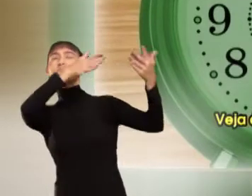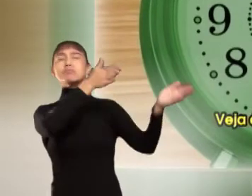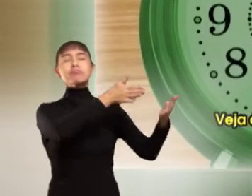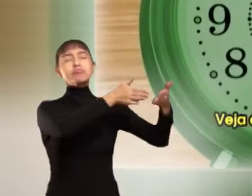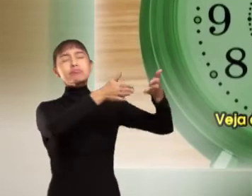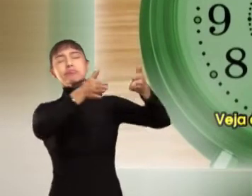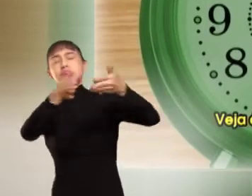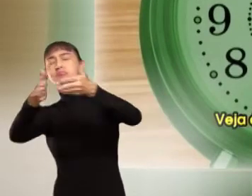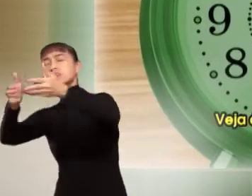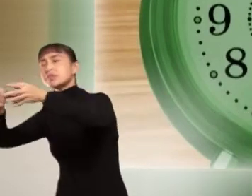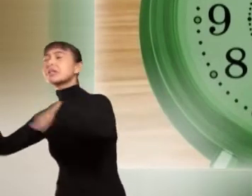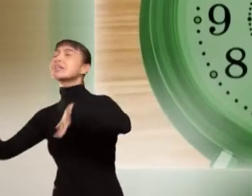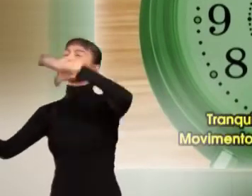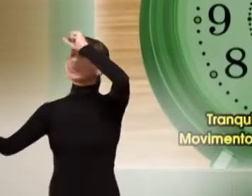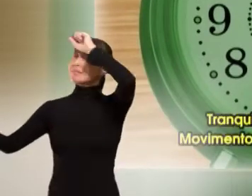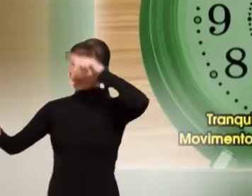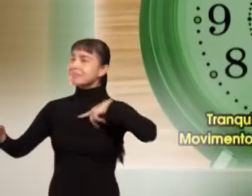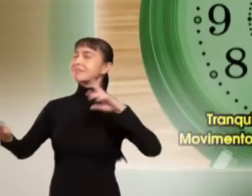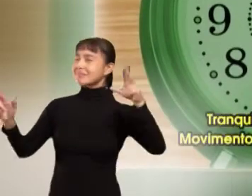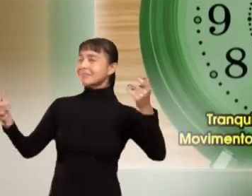ponteiros do relógio, por exemplo.